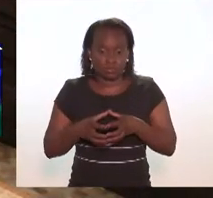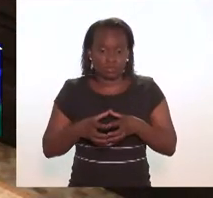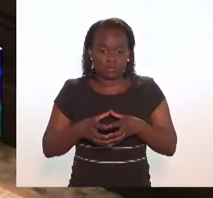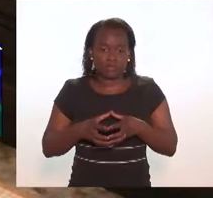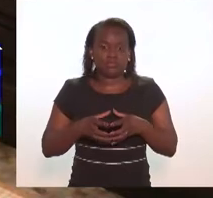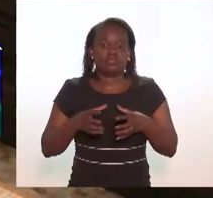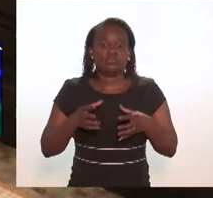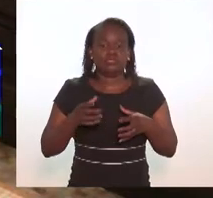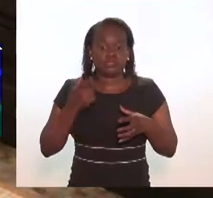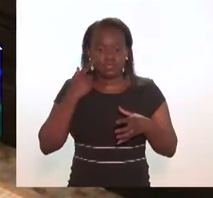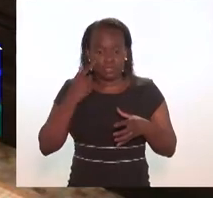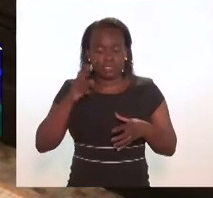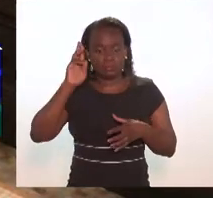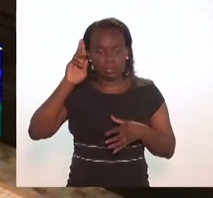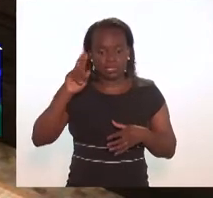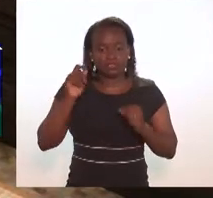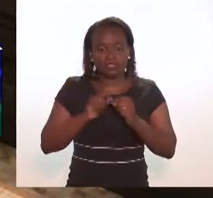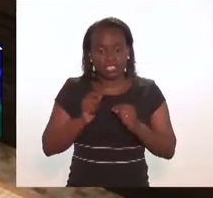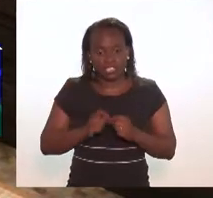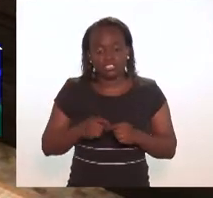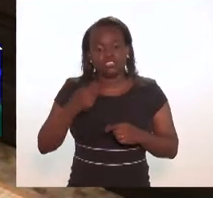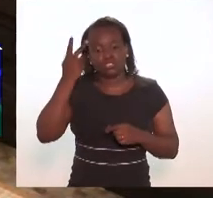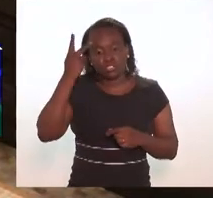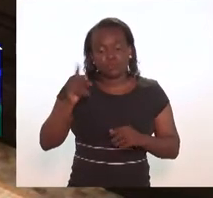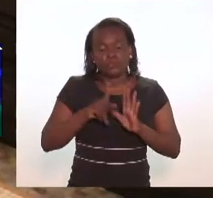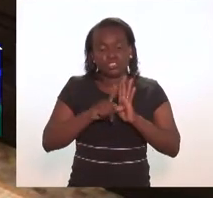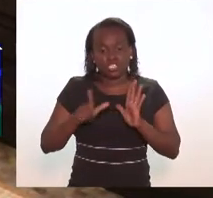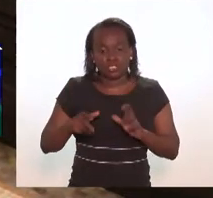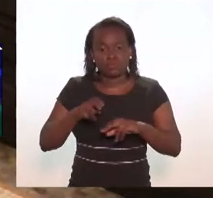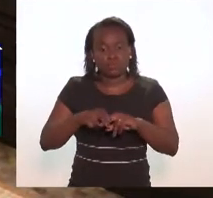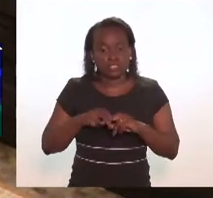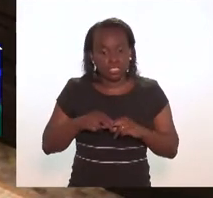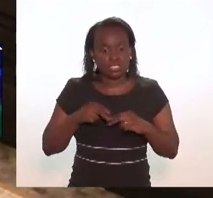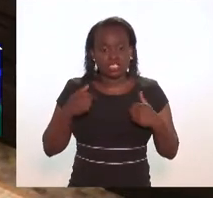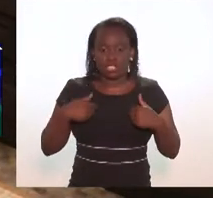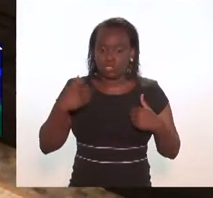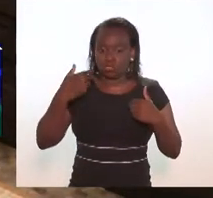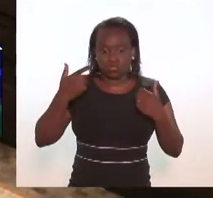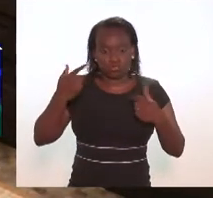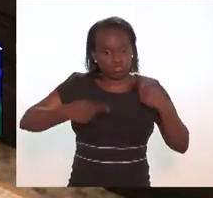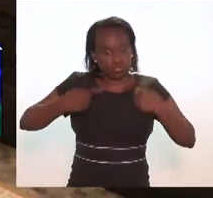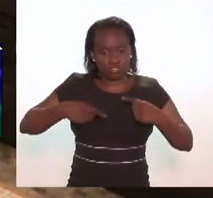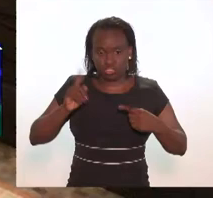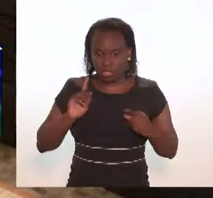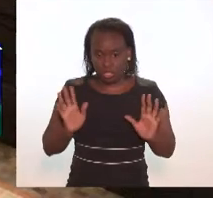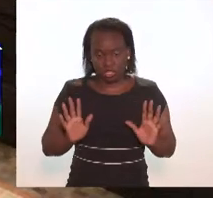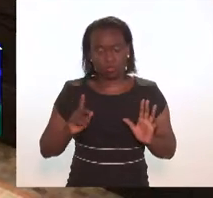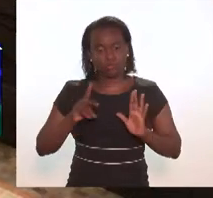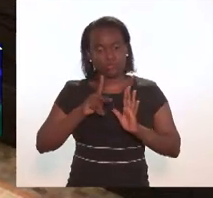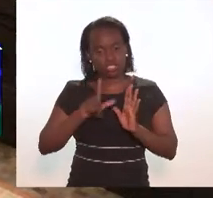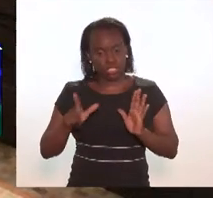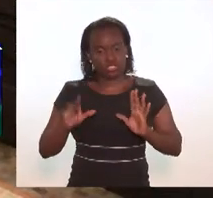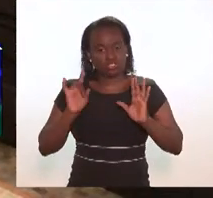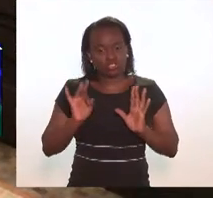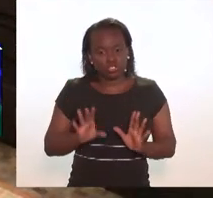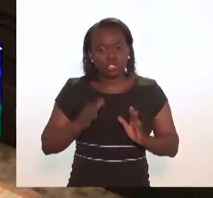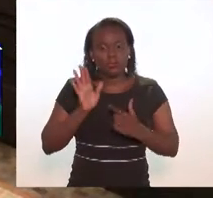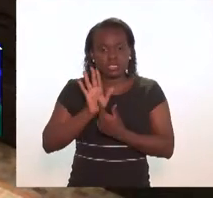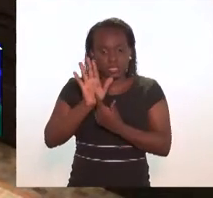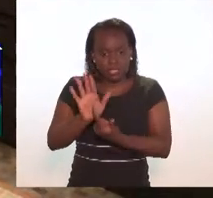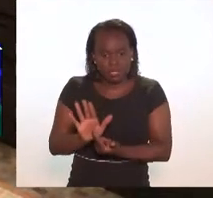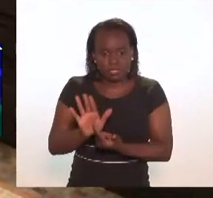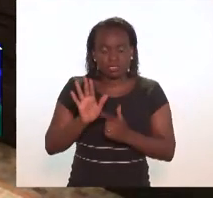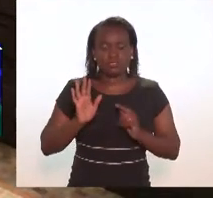a nossa bancada, a nossa liderança fez com relação ao projeto, por isso que não estou discutindo o projeto, e sim